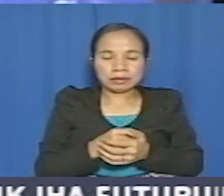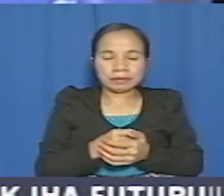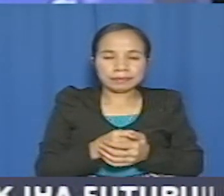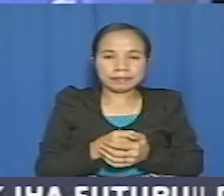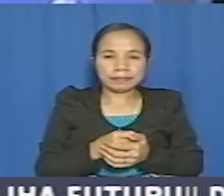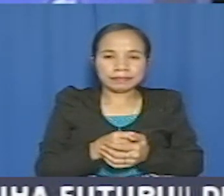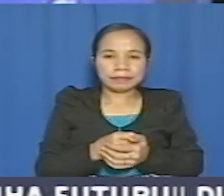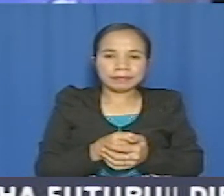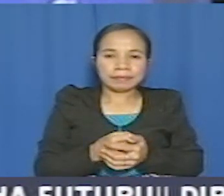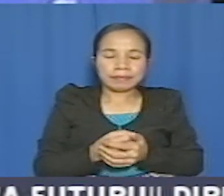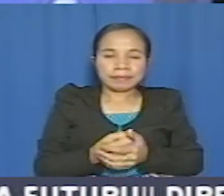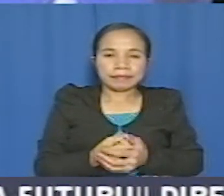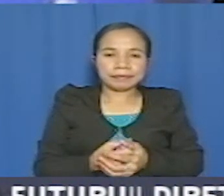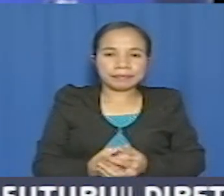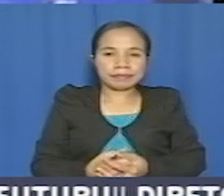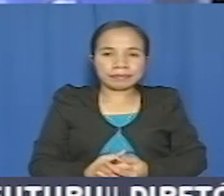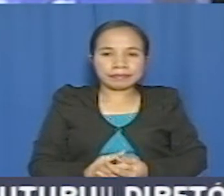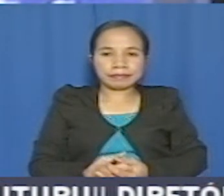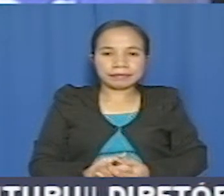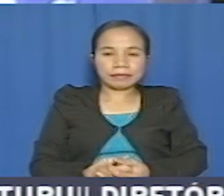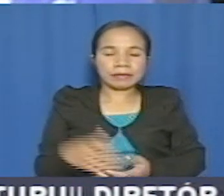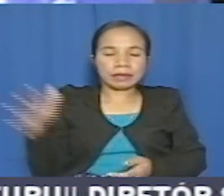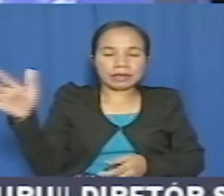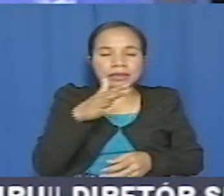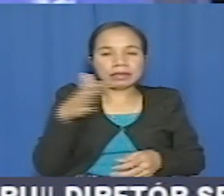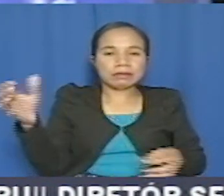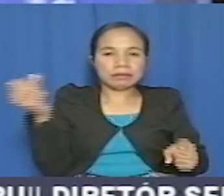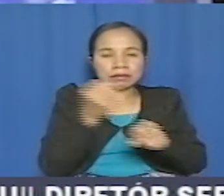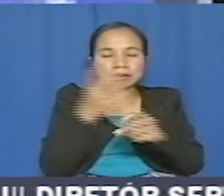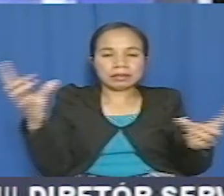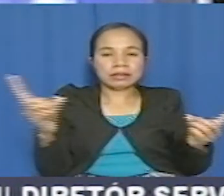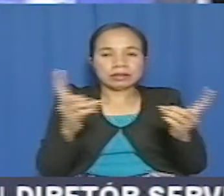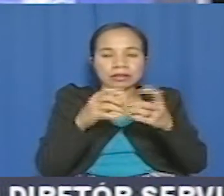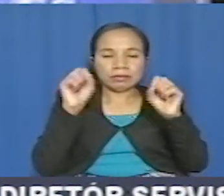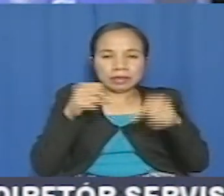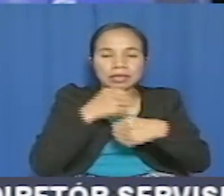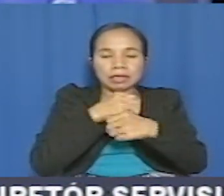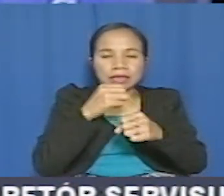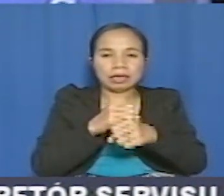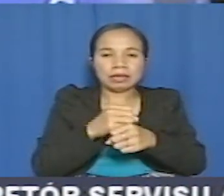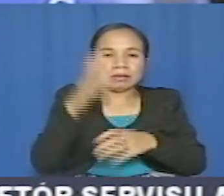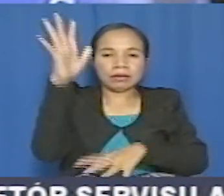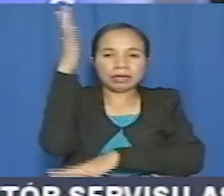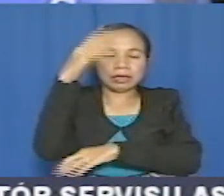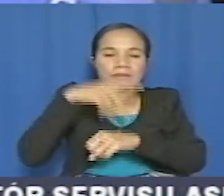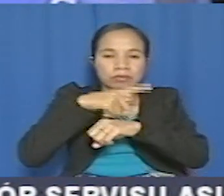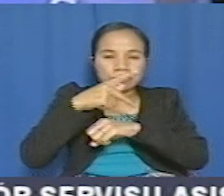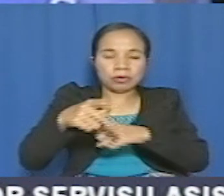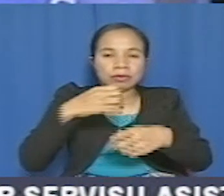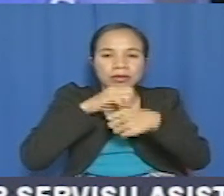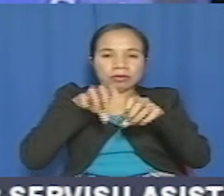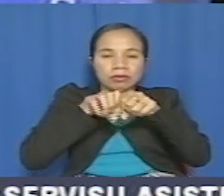intensifica brisma marítima. Animbot ne bese acontece belehalo aimono no estraga uma.